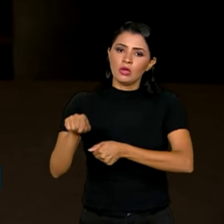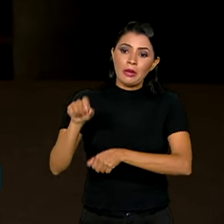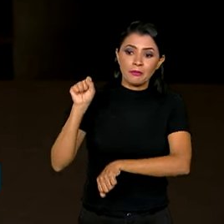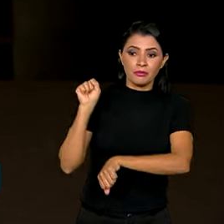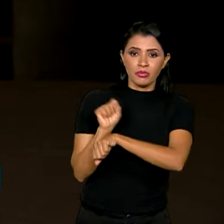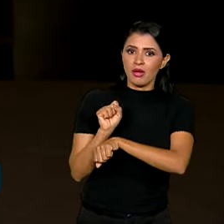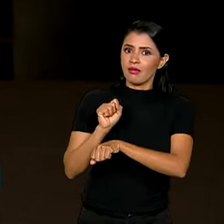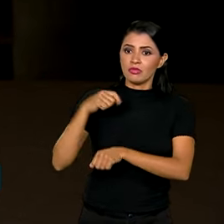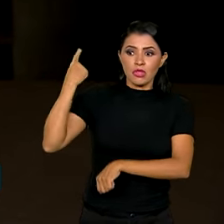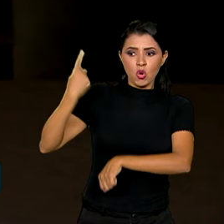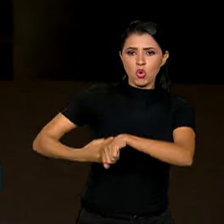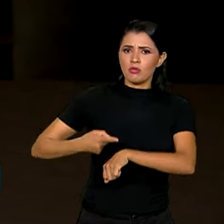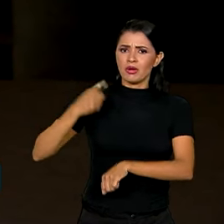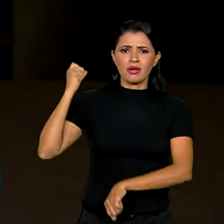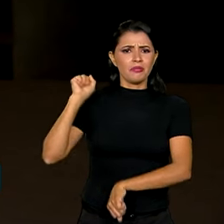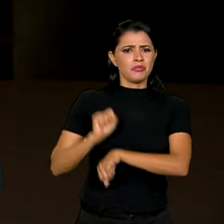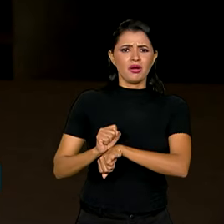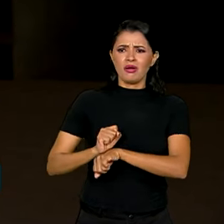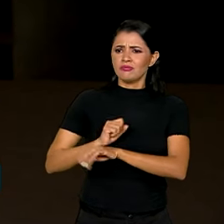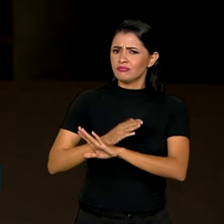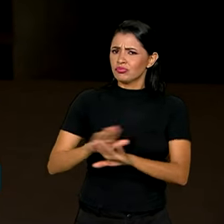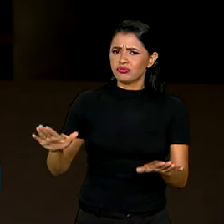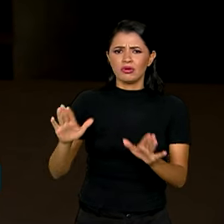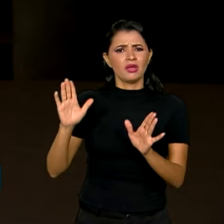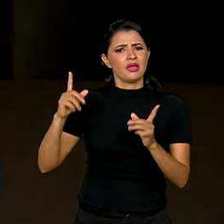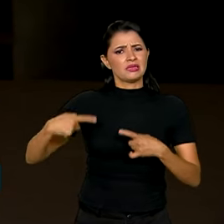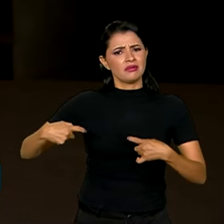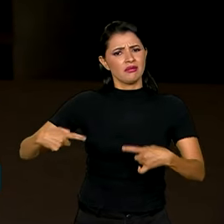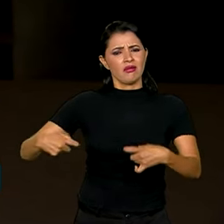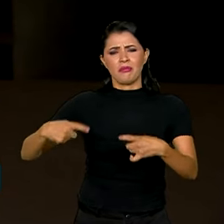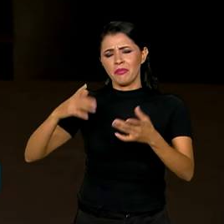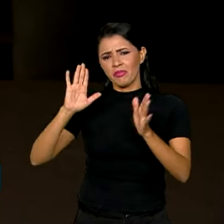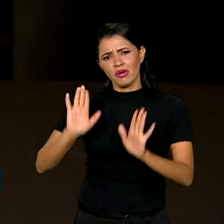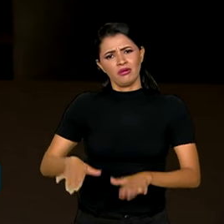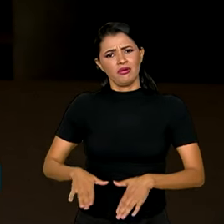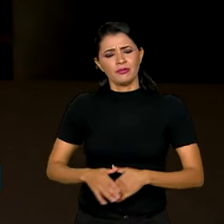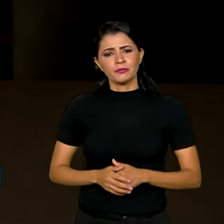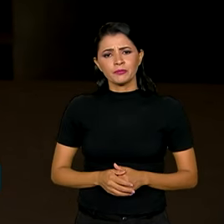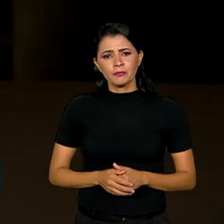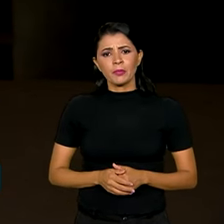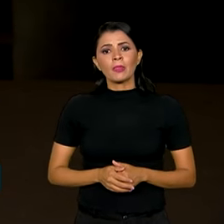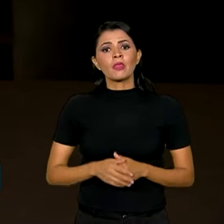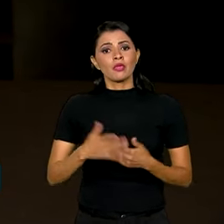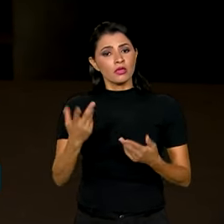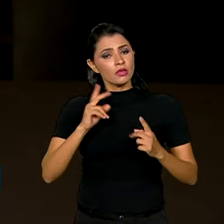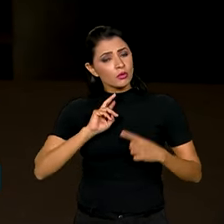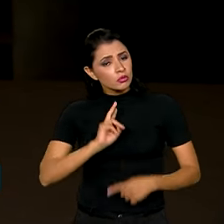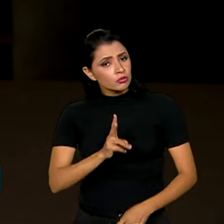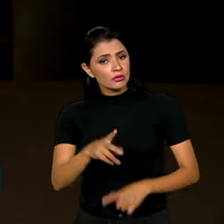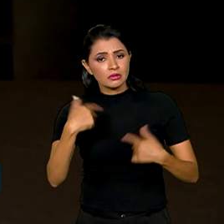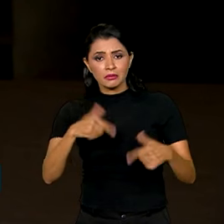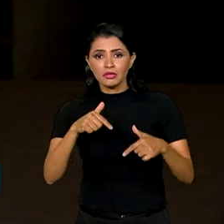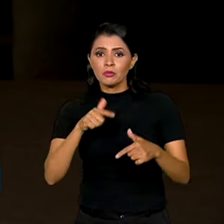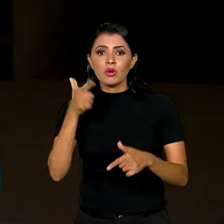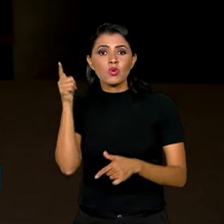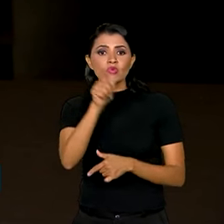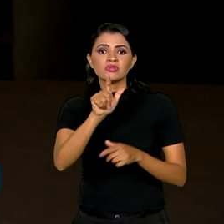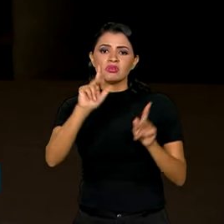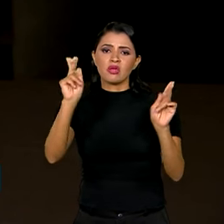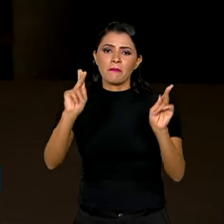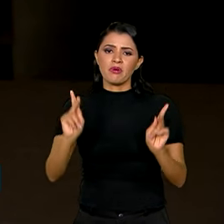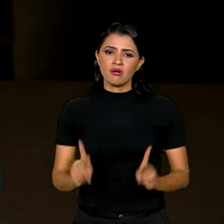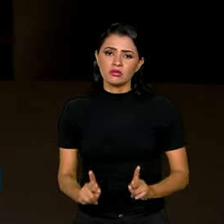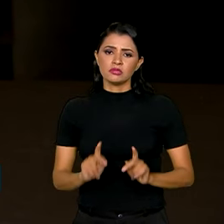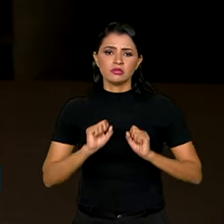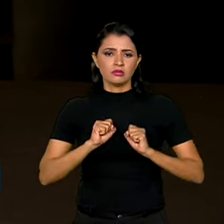de imediato e em definitivo o conflito e continuará trabalhando pela promoção da paz em defesa